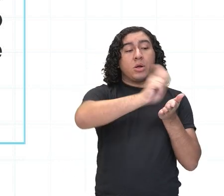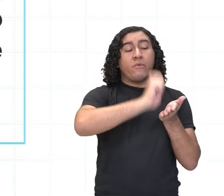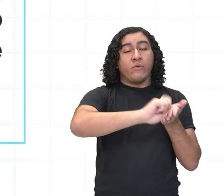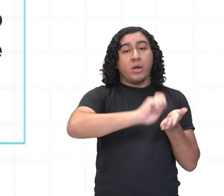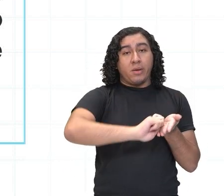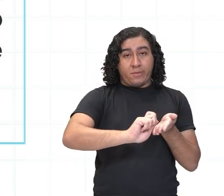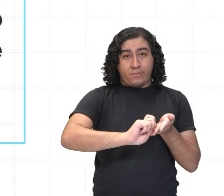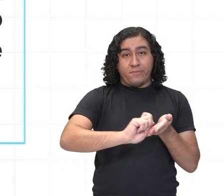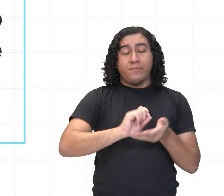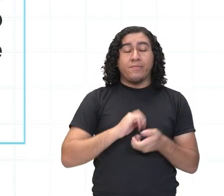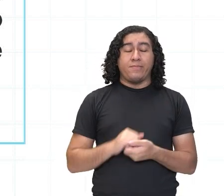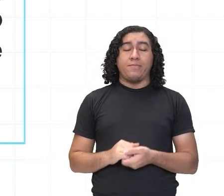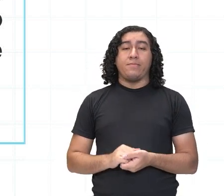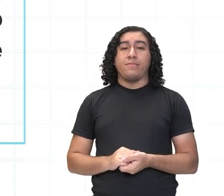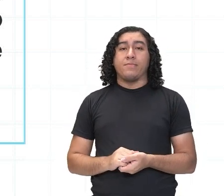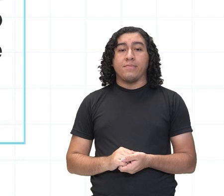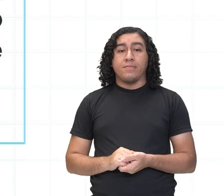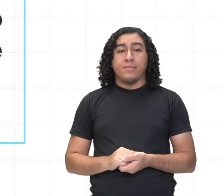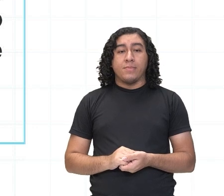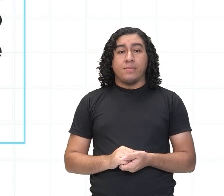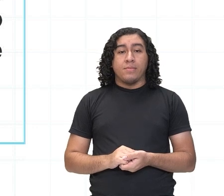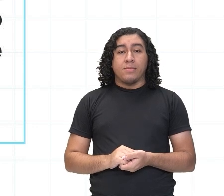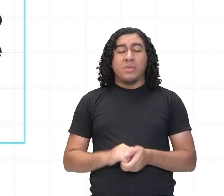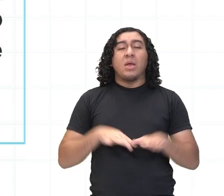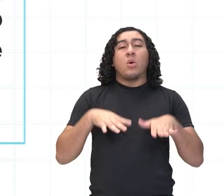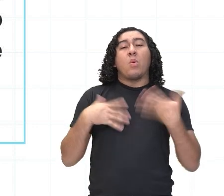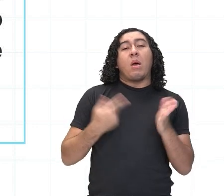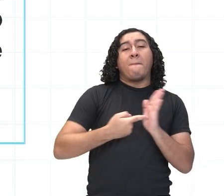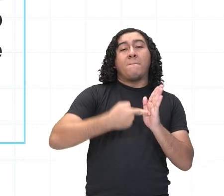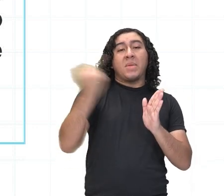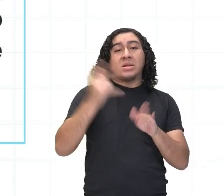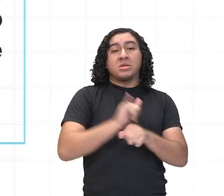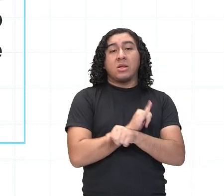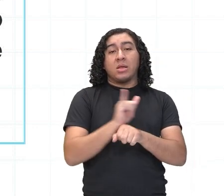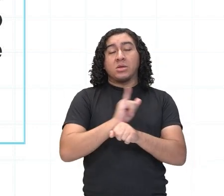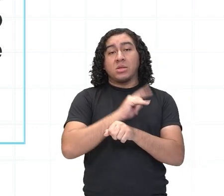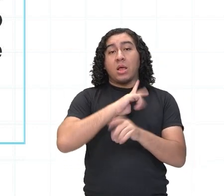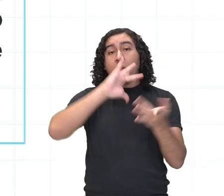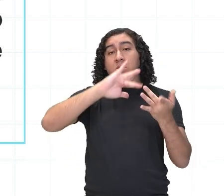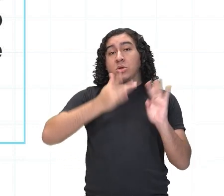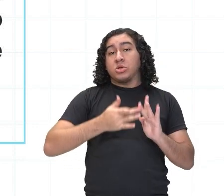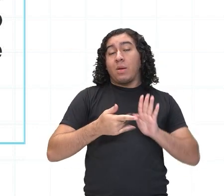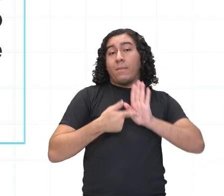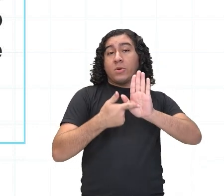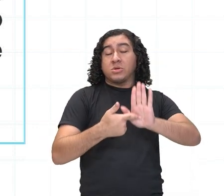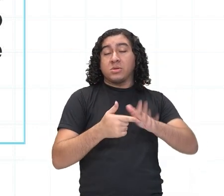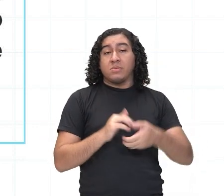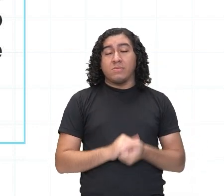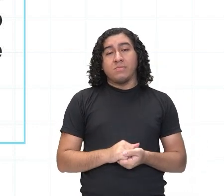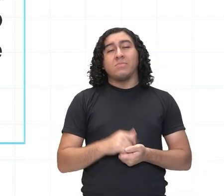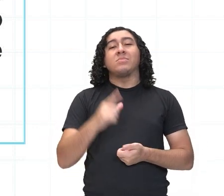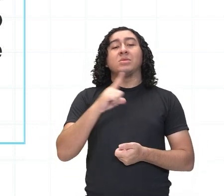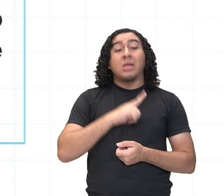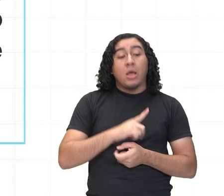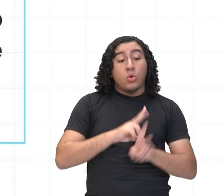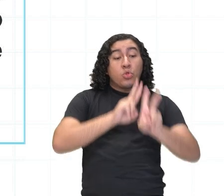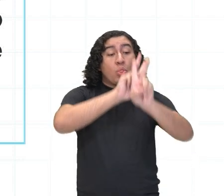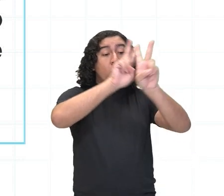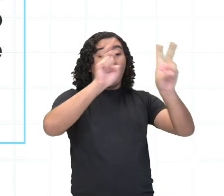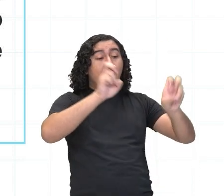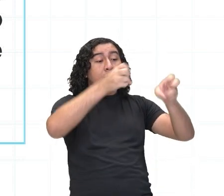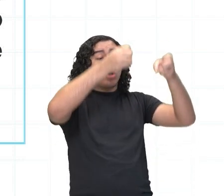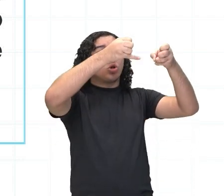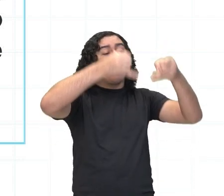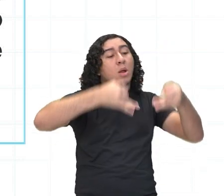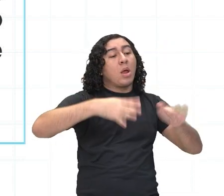nosso articulista. Então, qual é a primeira forma de fazer a contextualização? Apresentando o tema por meio de